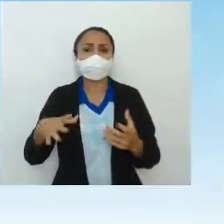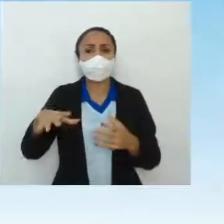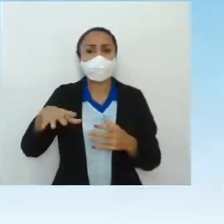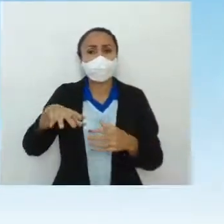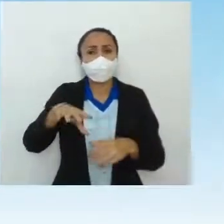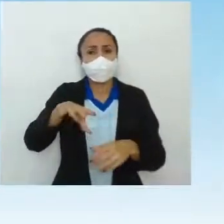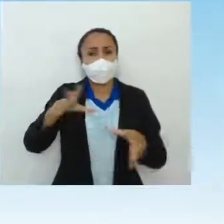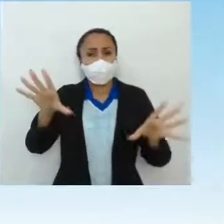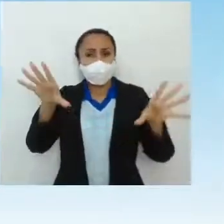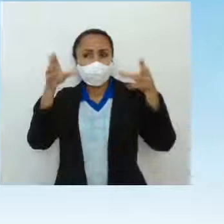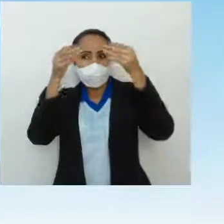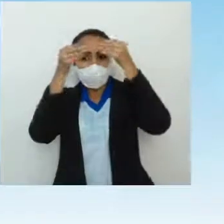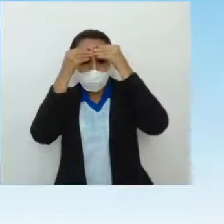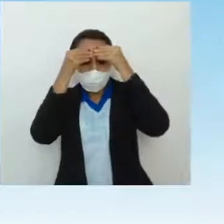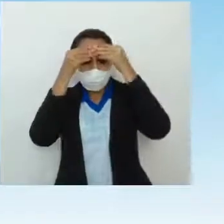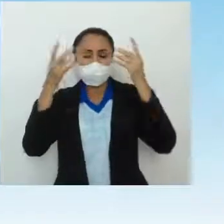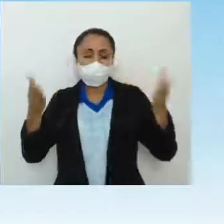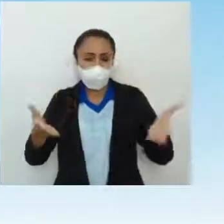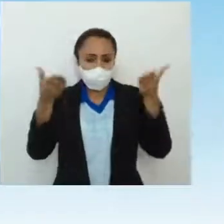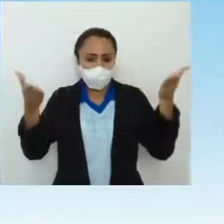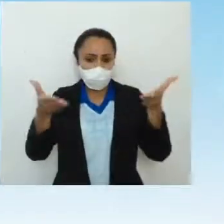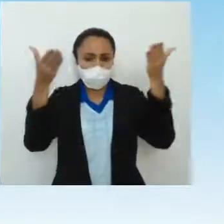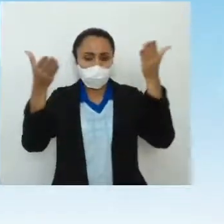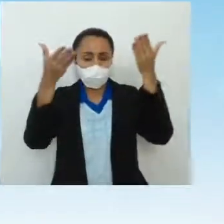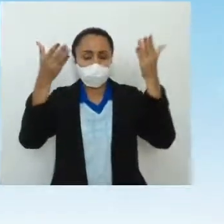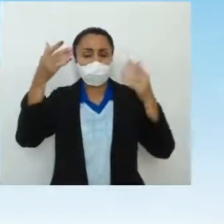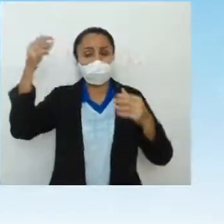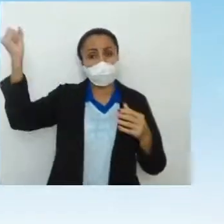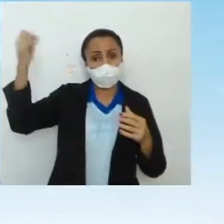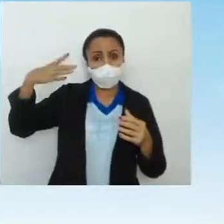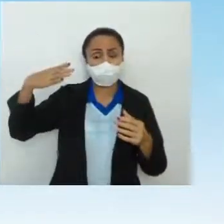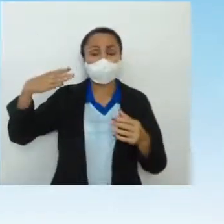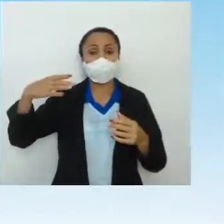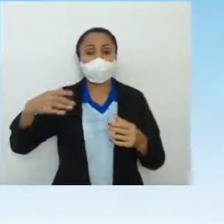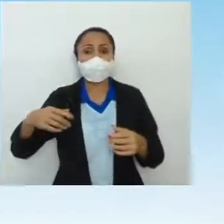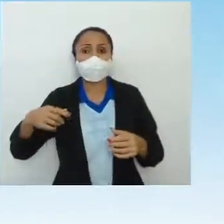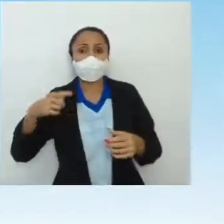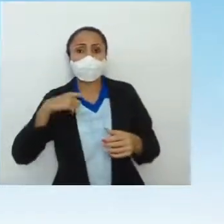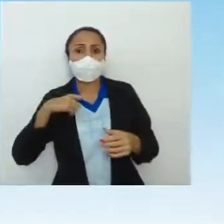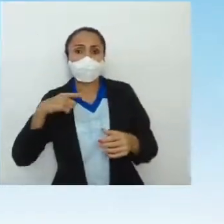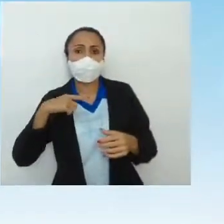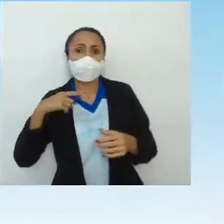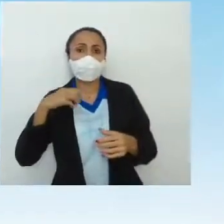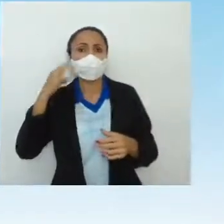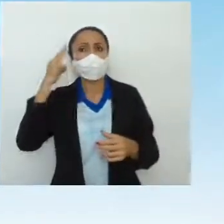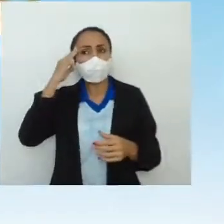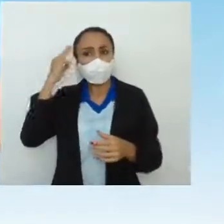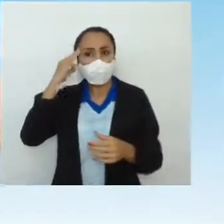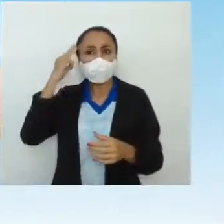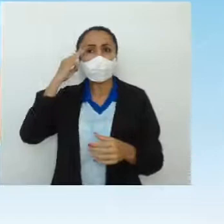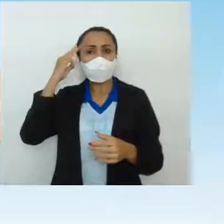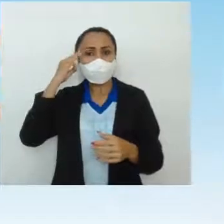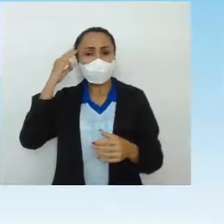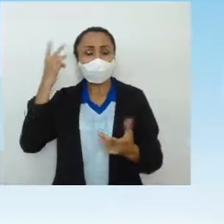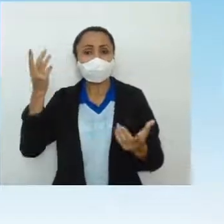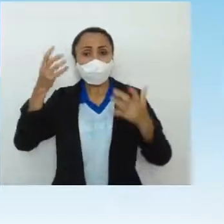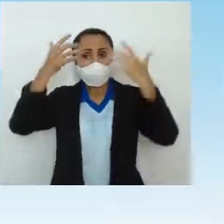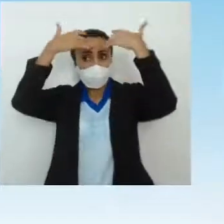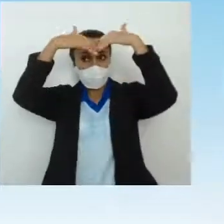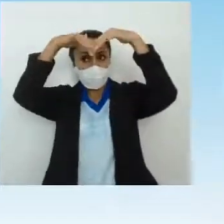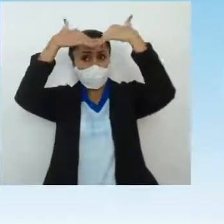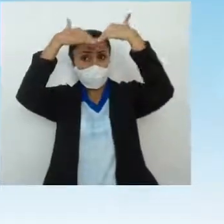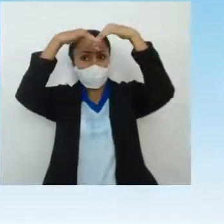fixam na retina o estímulo da luz e vai ter o cartão de memória, que é o cérebro.